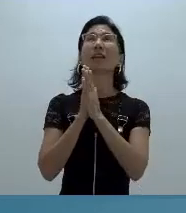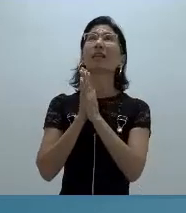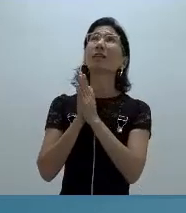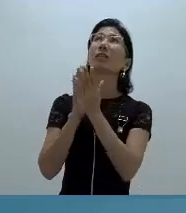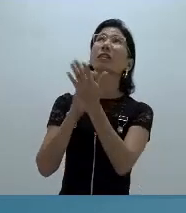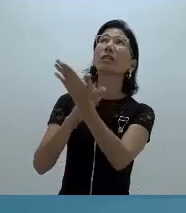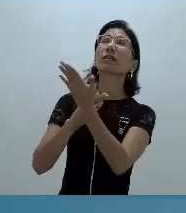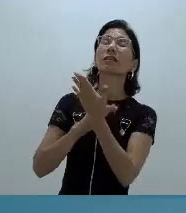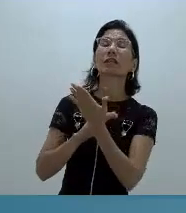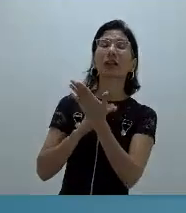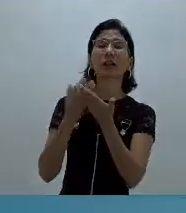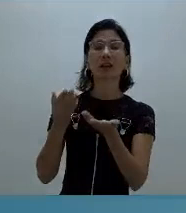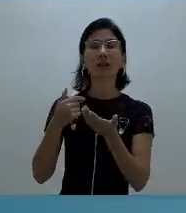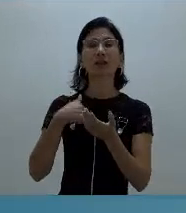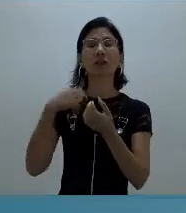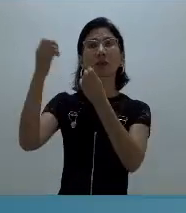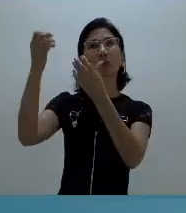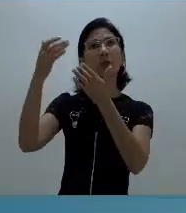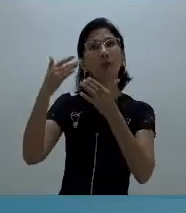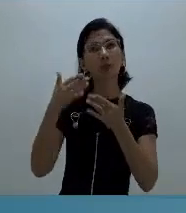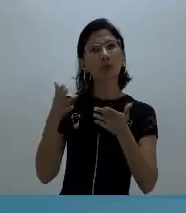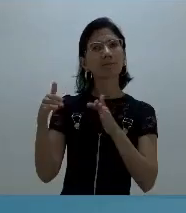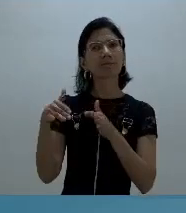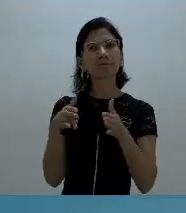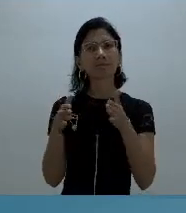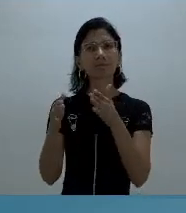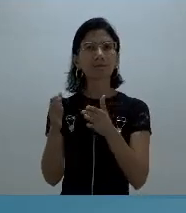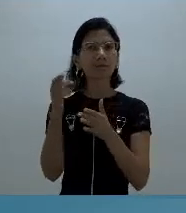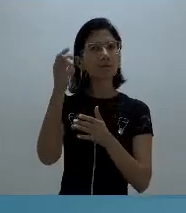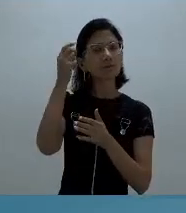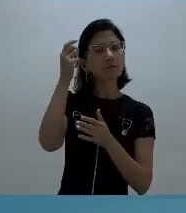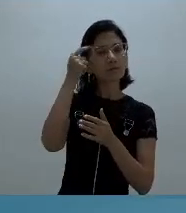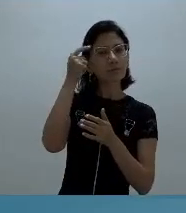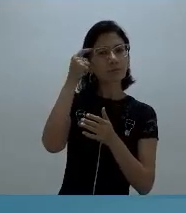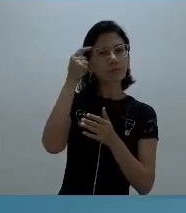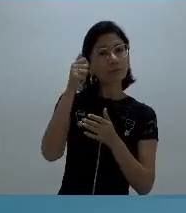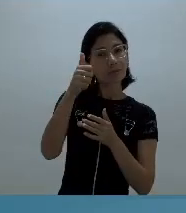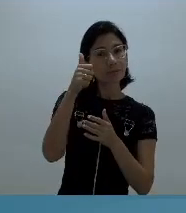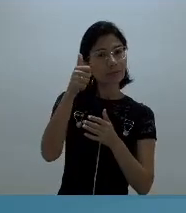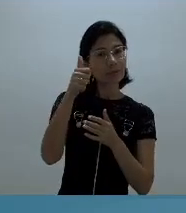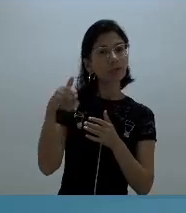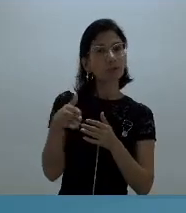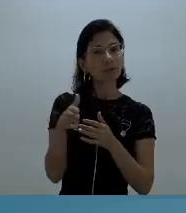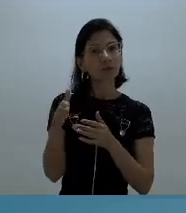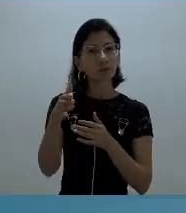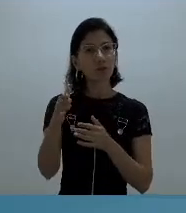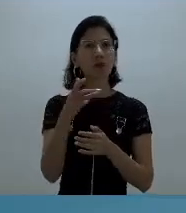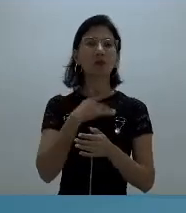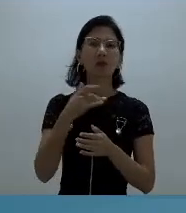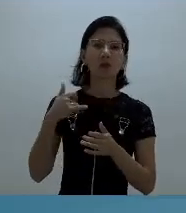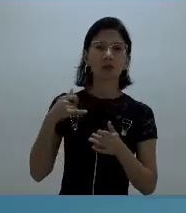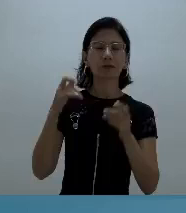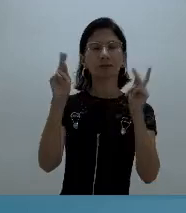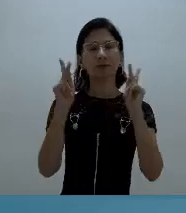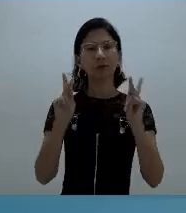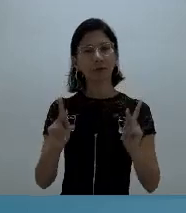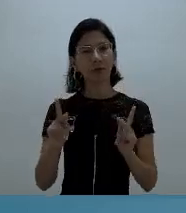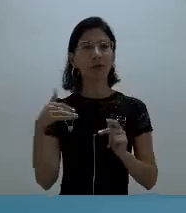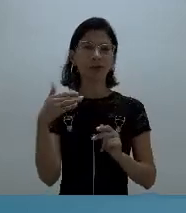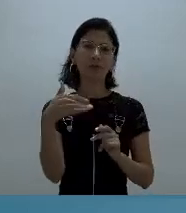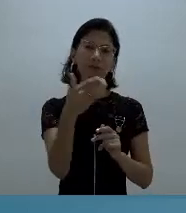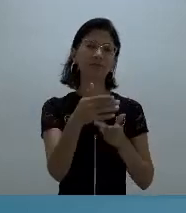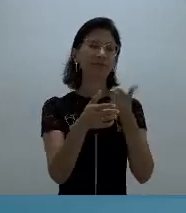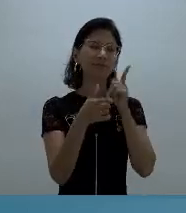meu caminho, para que eu possa seguir com sabedoria, com saúde e paz, né? Porque o resto a gente corre